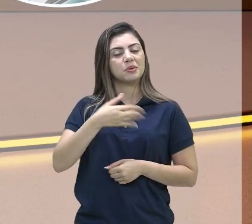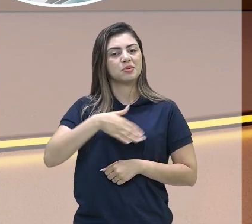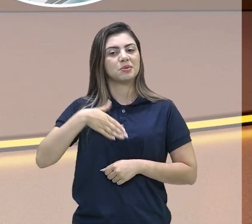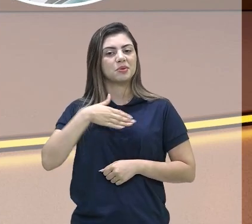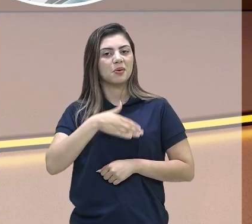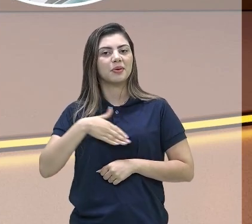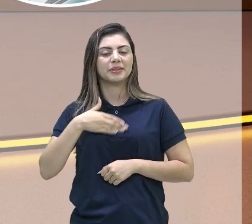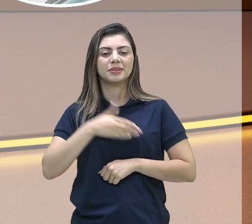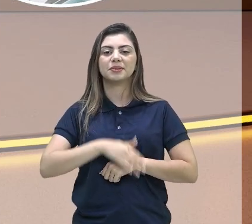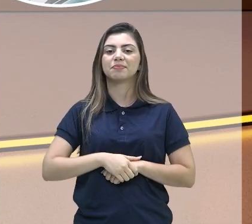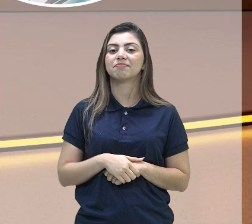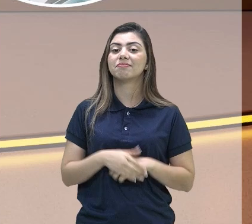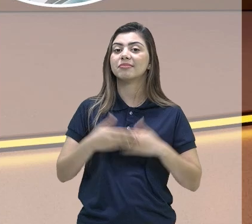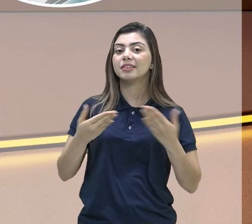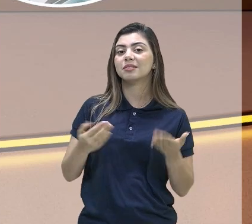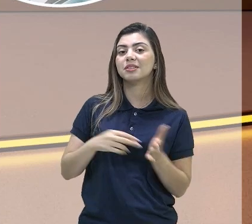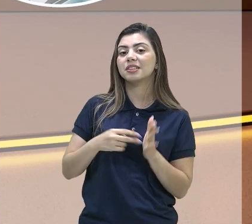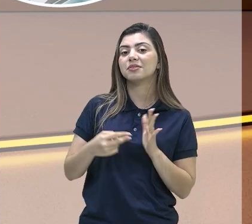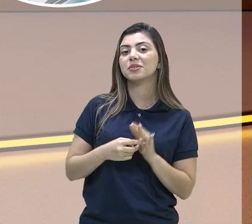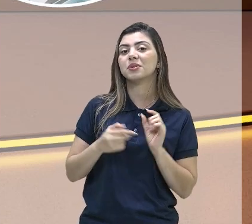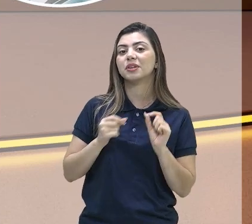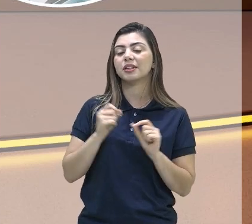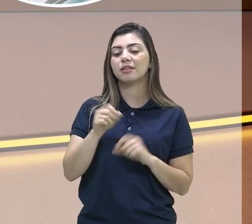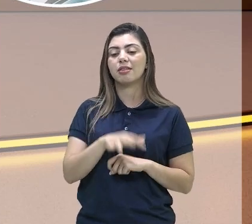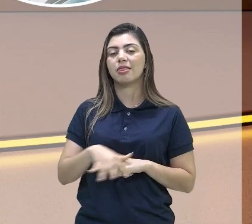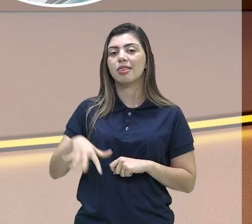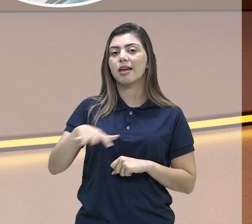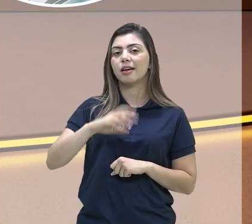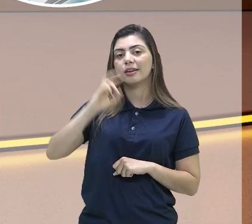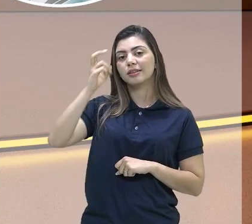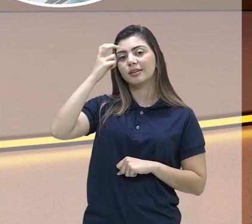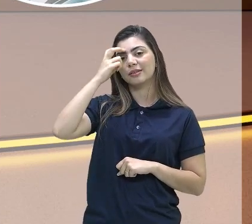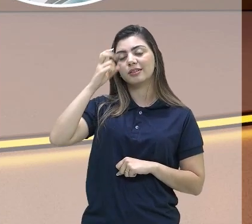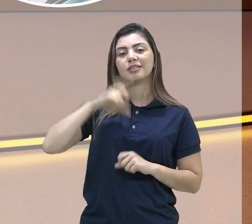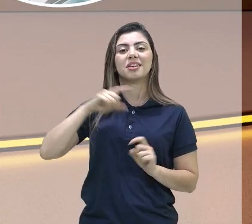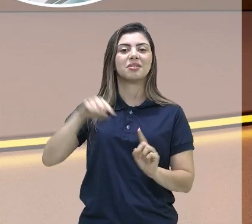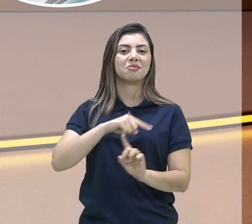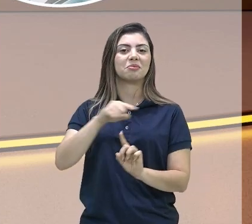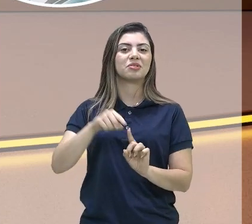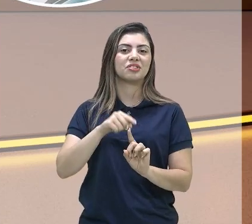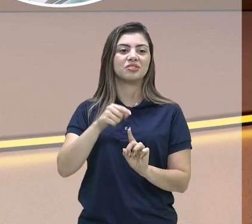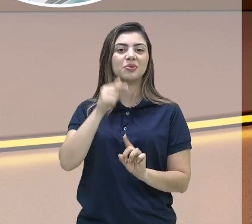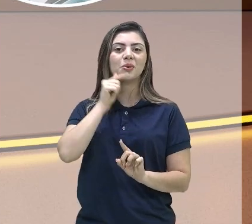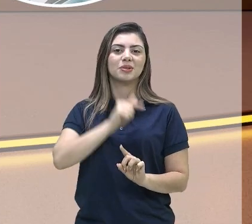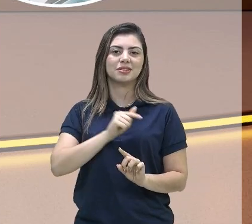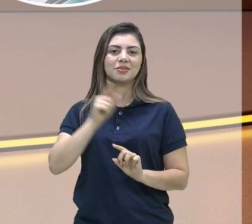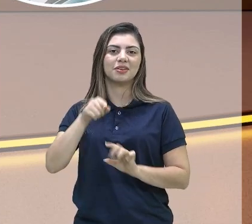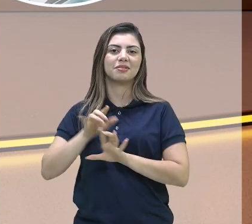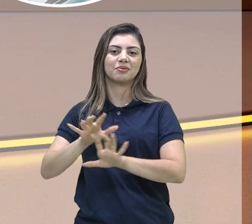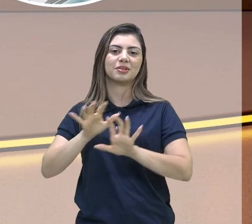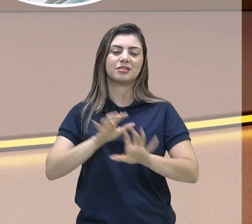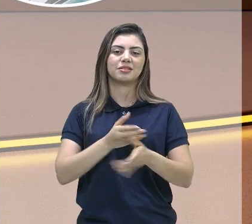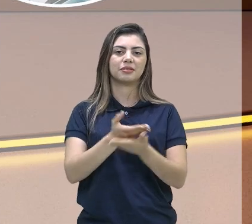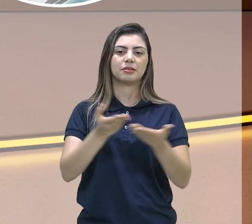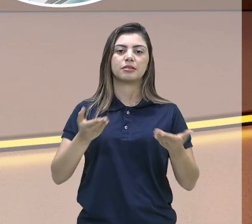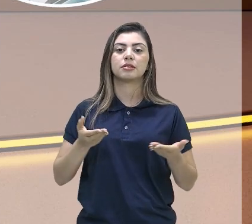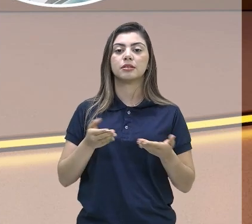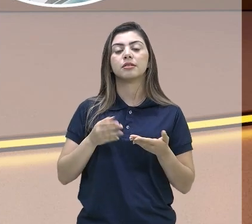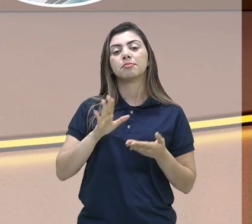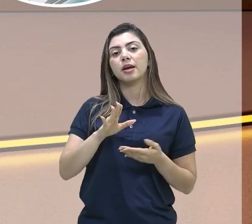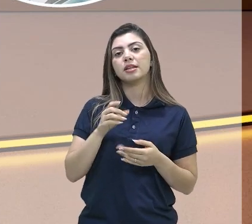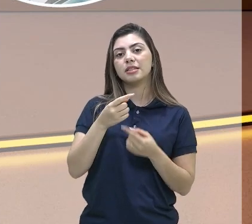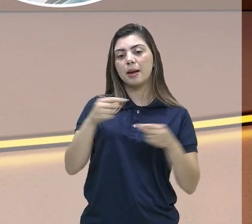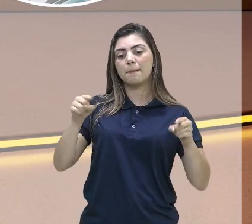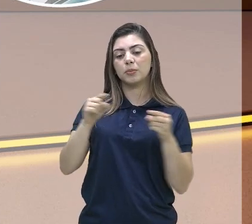Ou seja, a indústria cultural atingiu seu objetivo. Não é a música que faz parte da